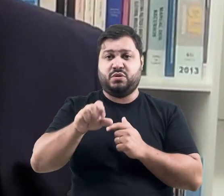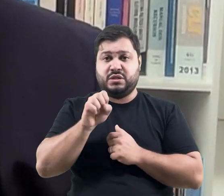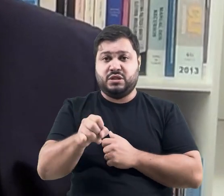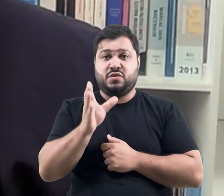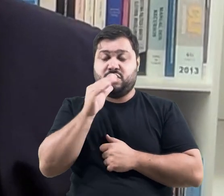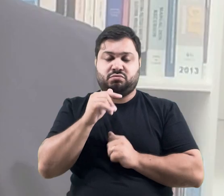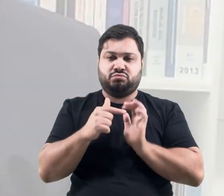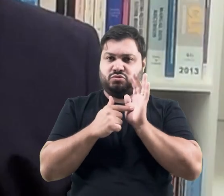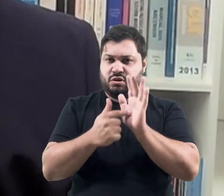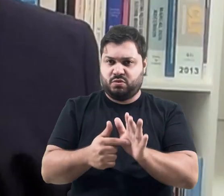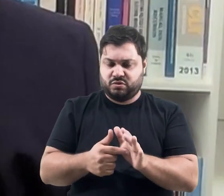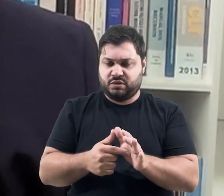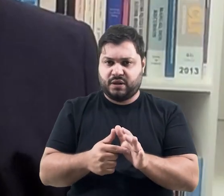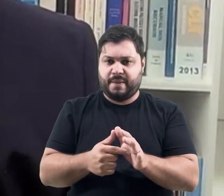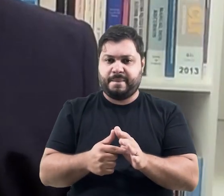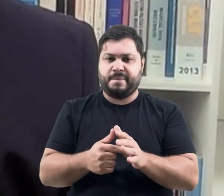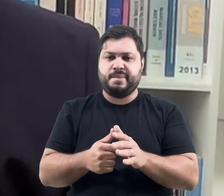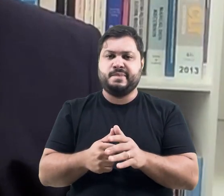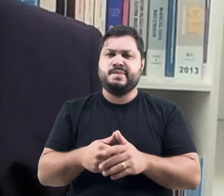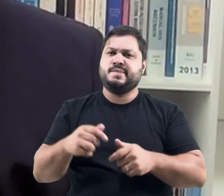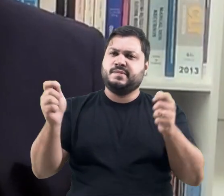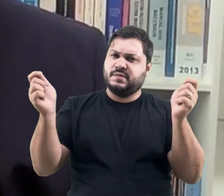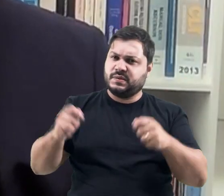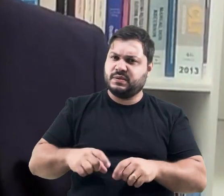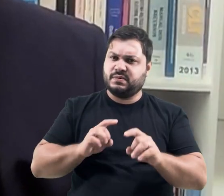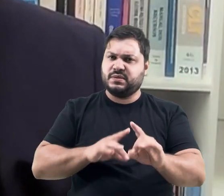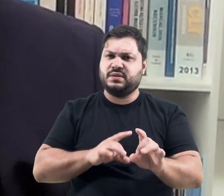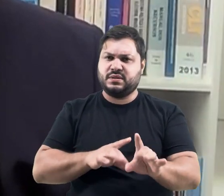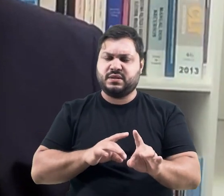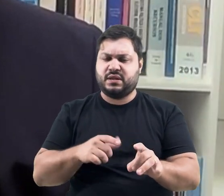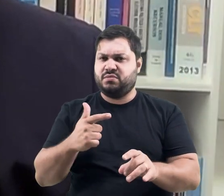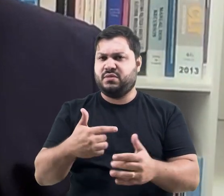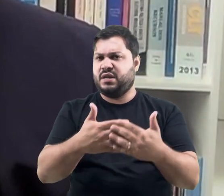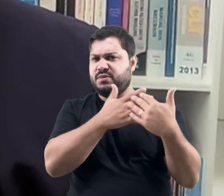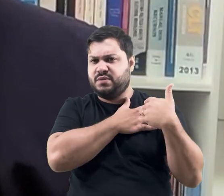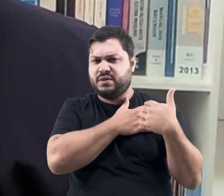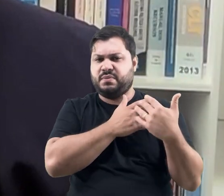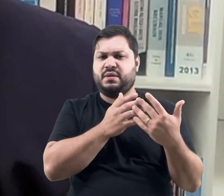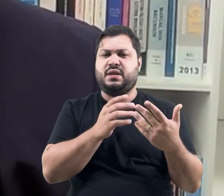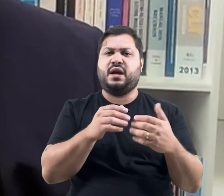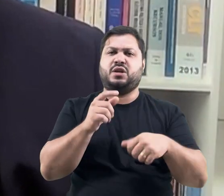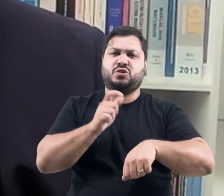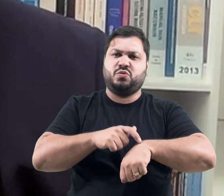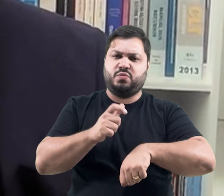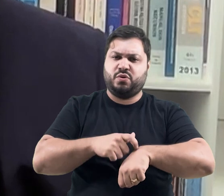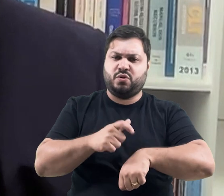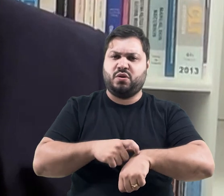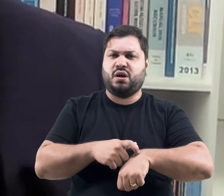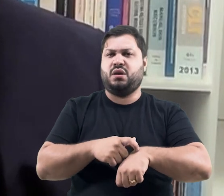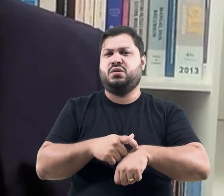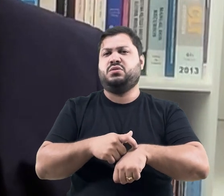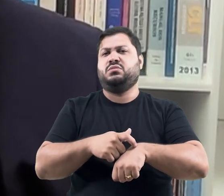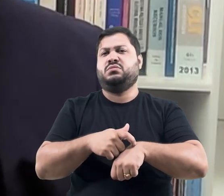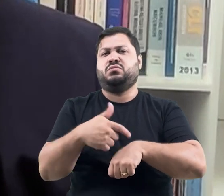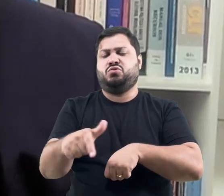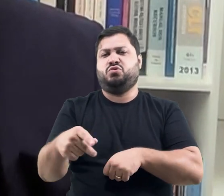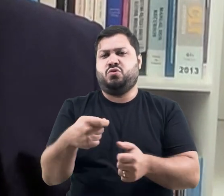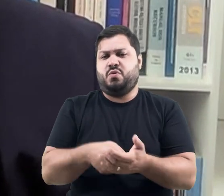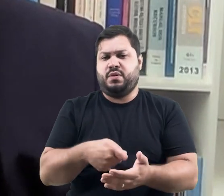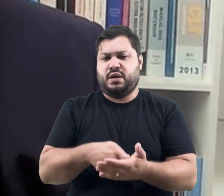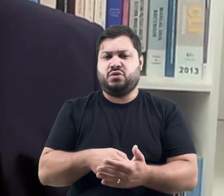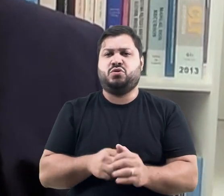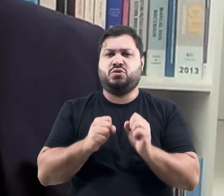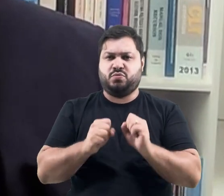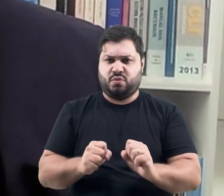sem problema depois. Se o servidor não demonstrar essa aptidão, essa capacidade técnica, não tiver responsabilidade, cumprir horários,